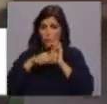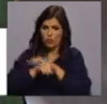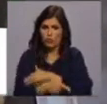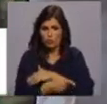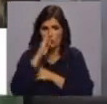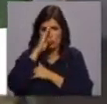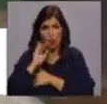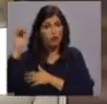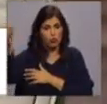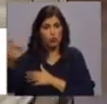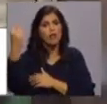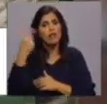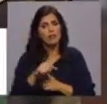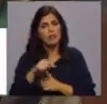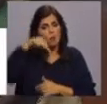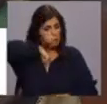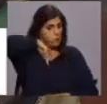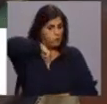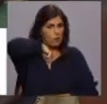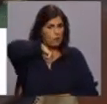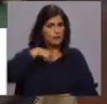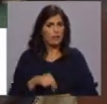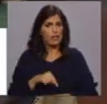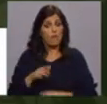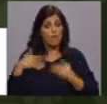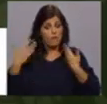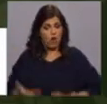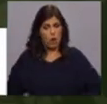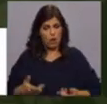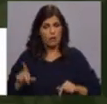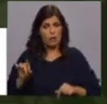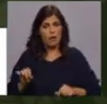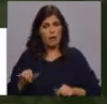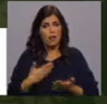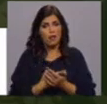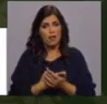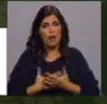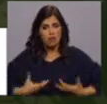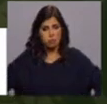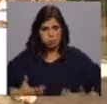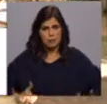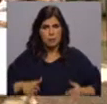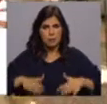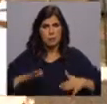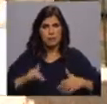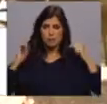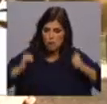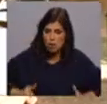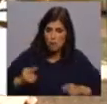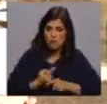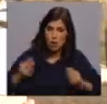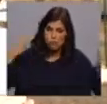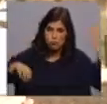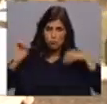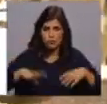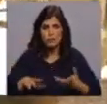futuro. Tem uma componente interna, tem uma componente externa que permite depois suportar o peso dos sistemas de carga. Foi a participação